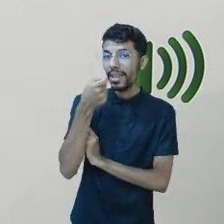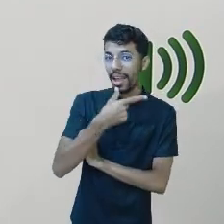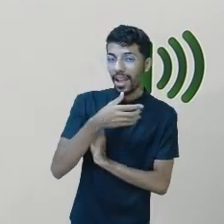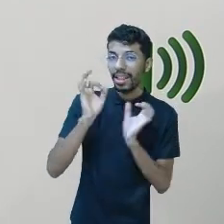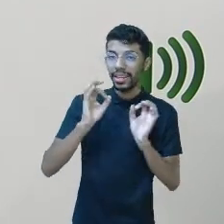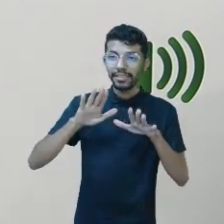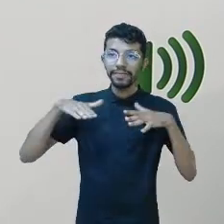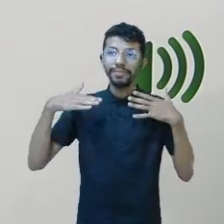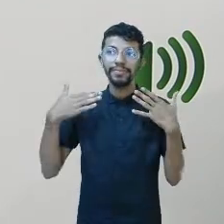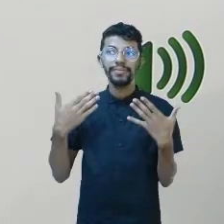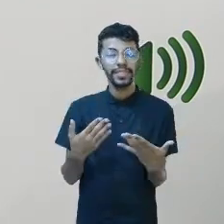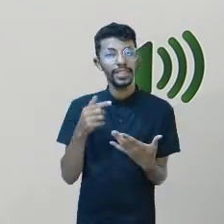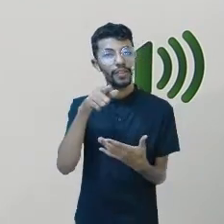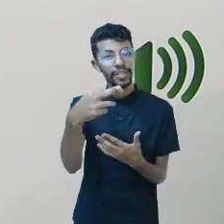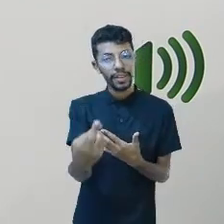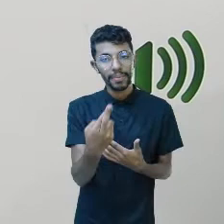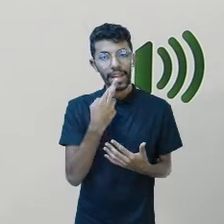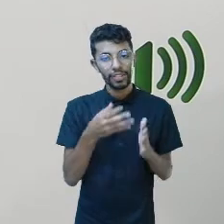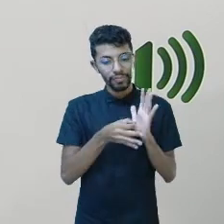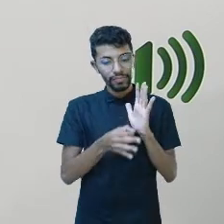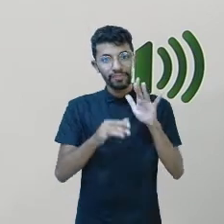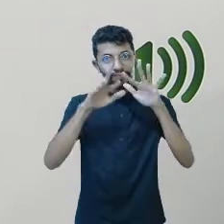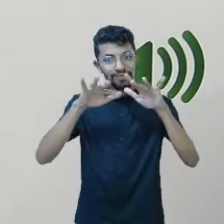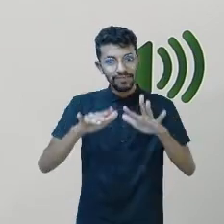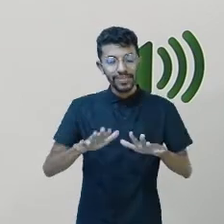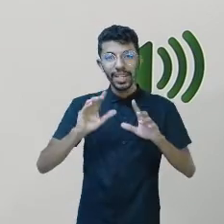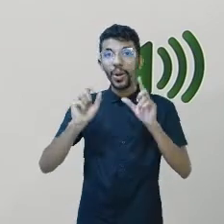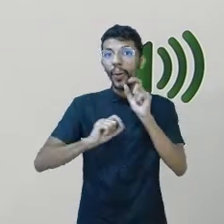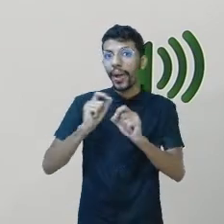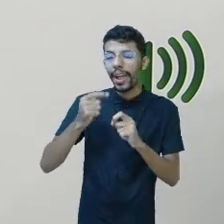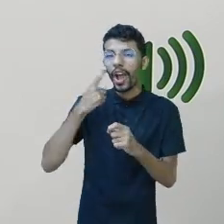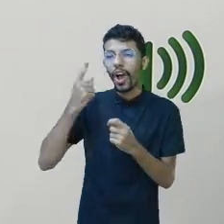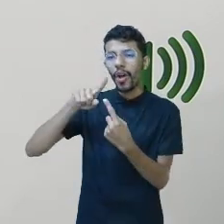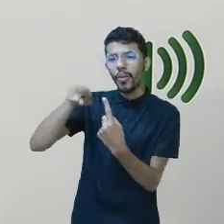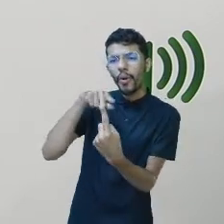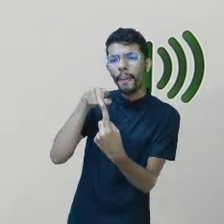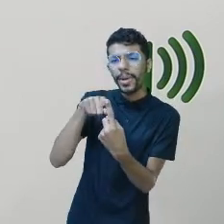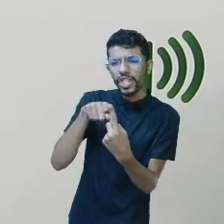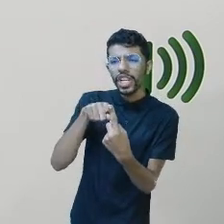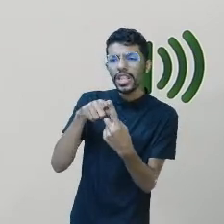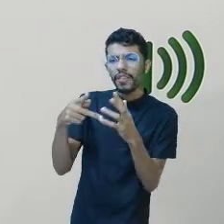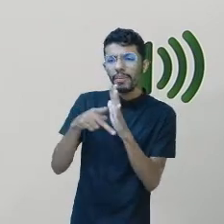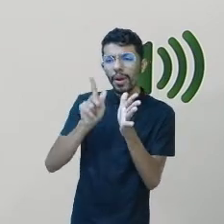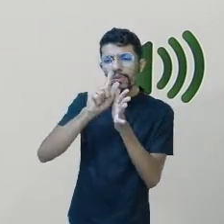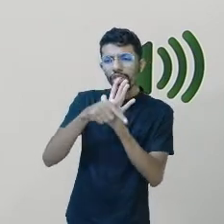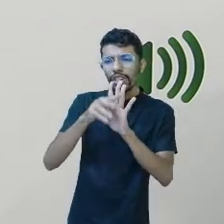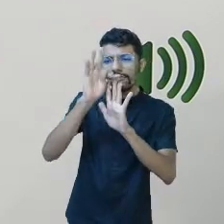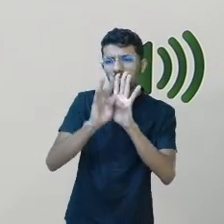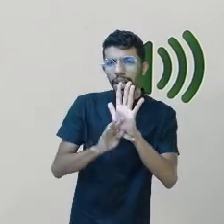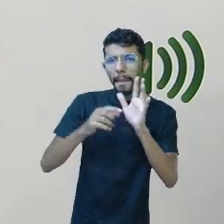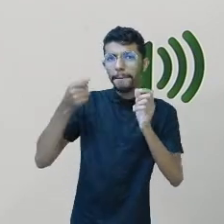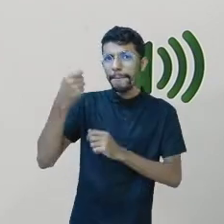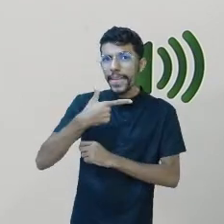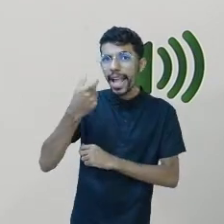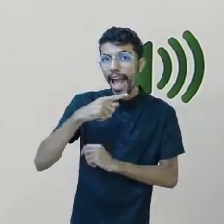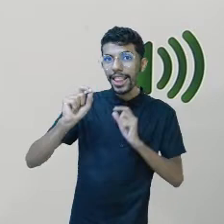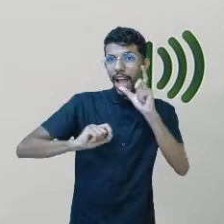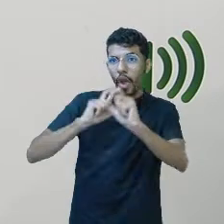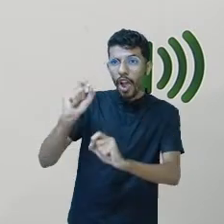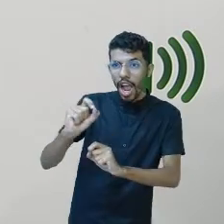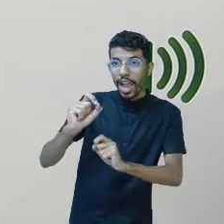você vai me responder lá no chat. Que o objetivo, a função do texto piada, do gênero textual piada,